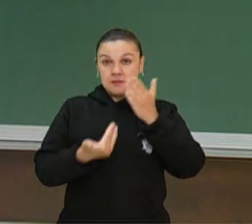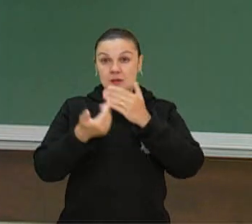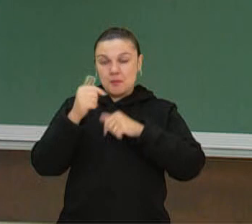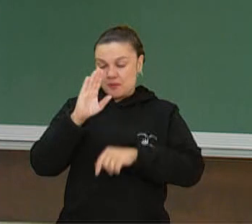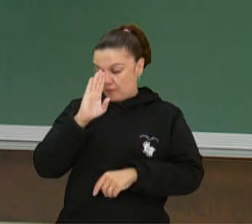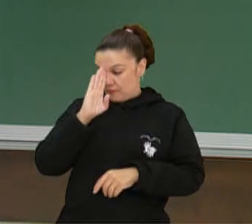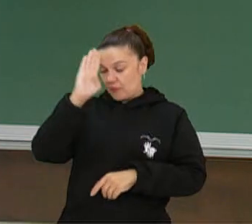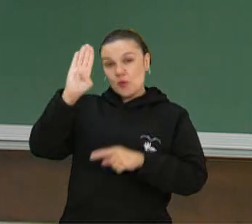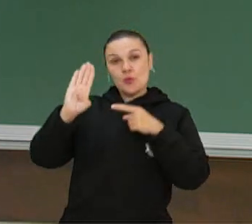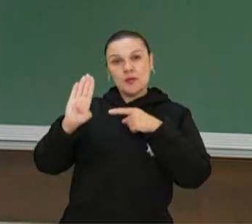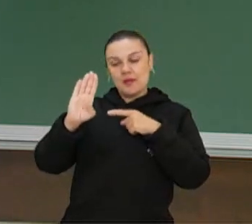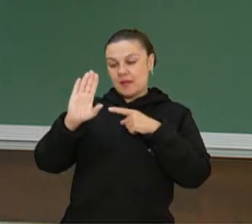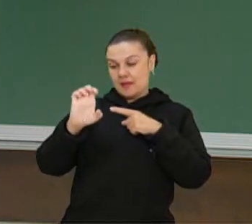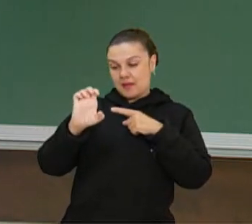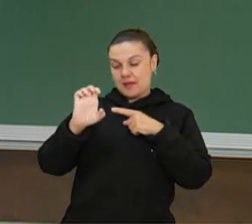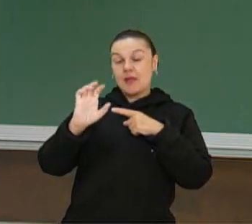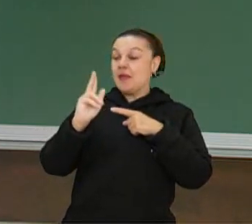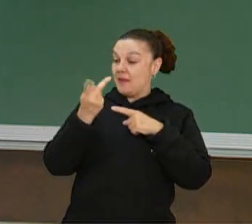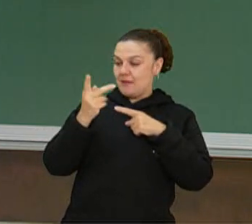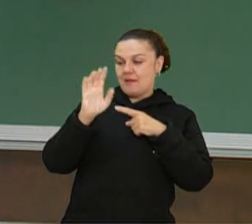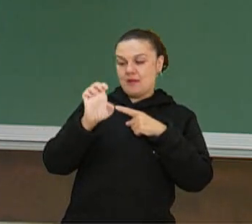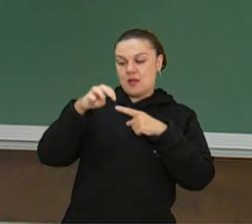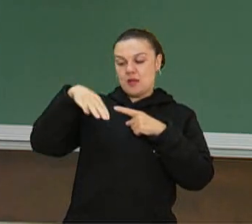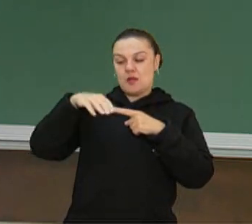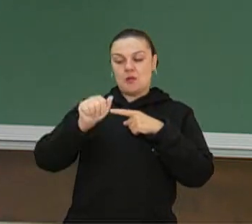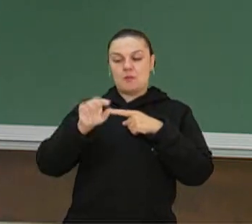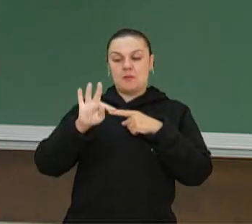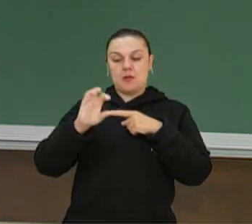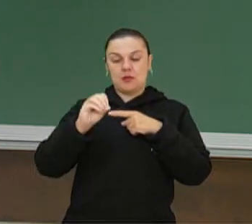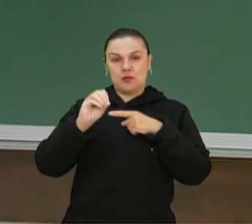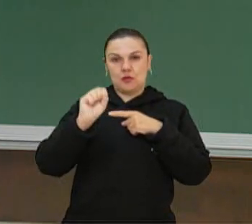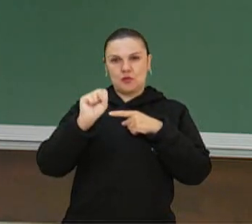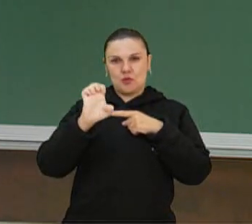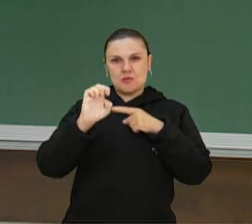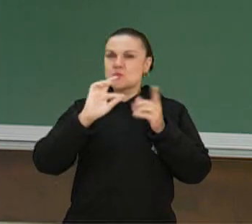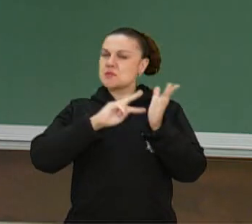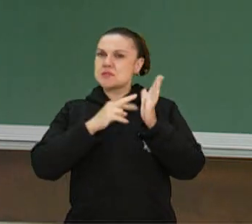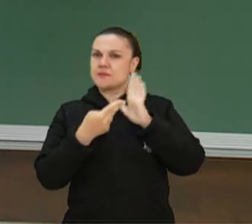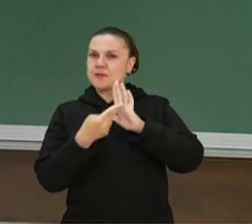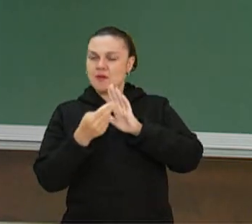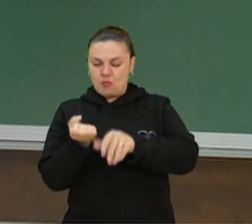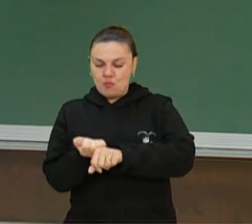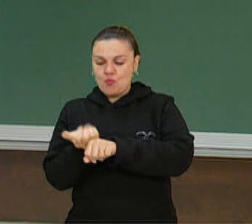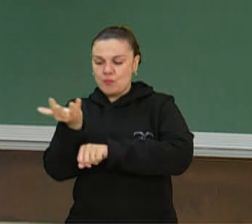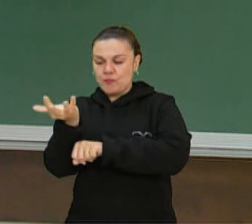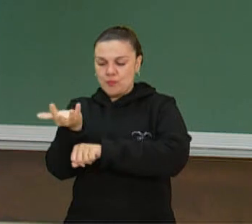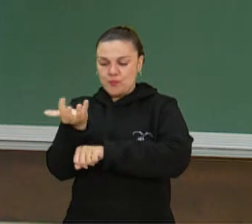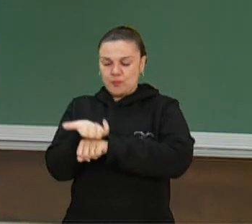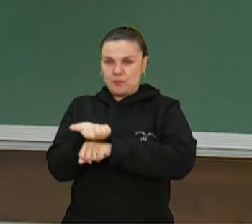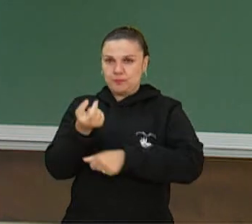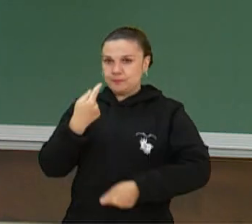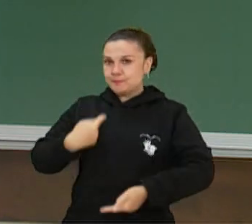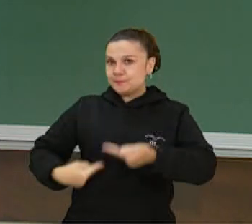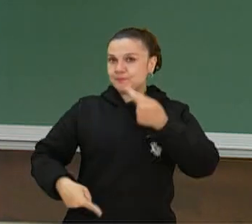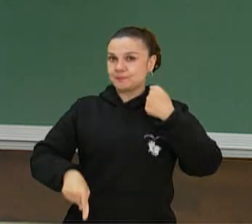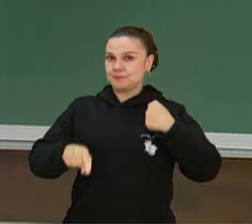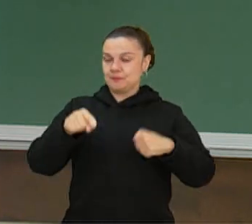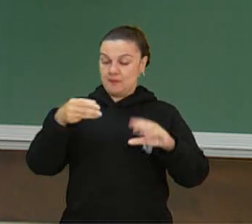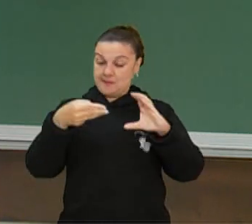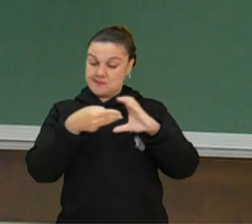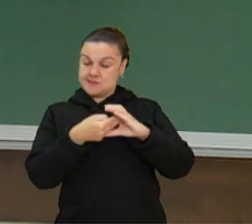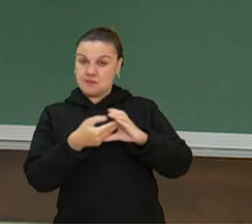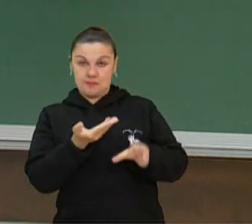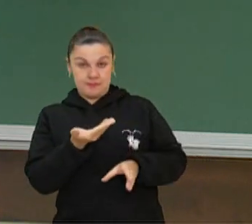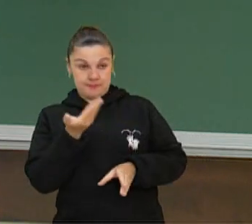coisinha chamada hematose. A hematose vai ser a troca desses gases que vai acontecer a nível celular.